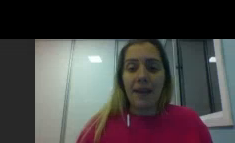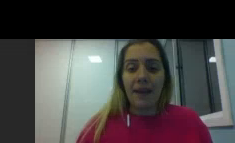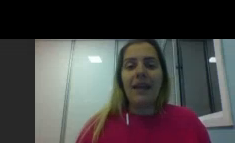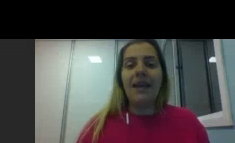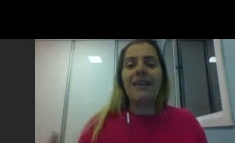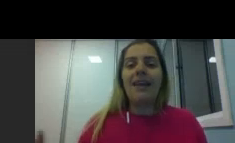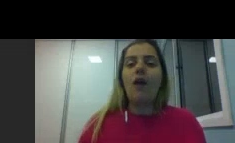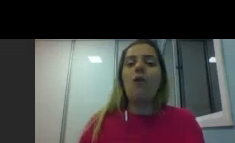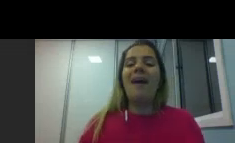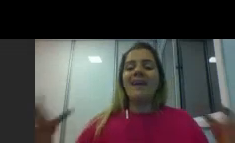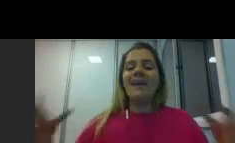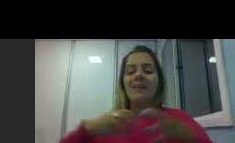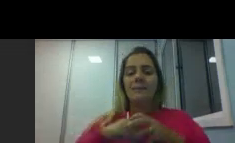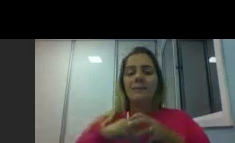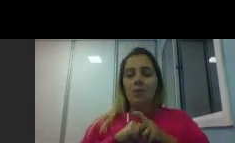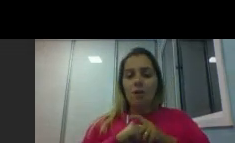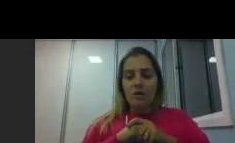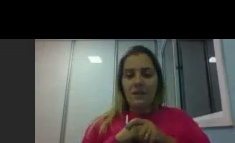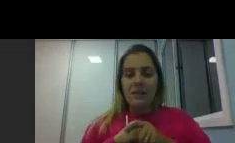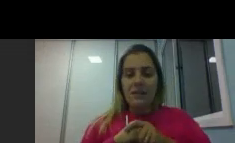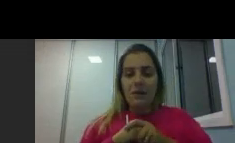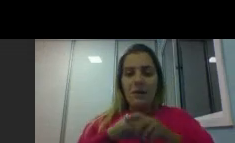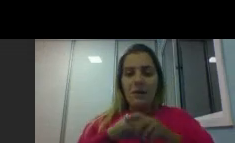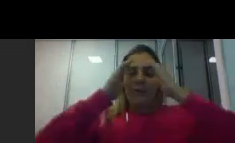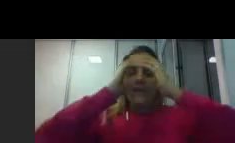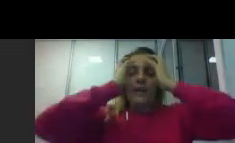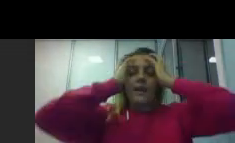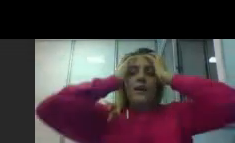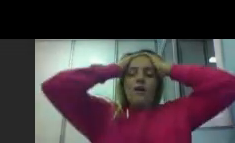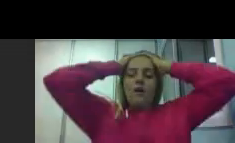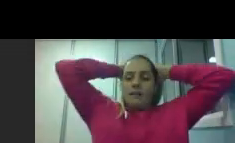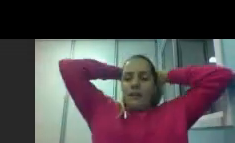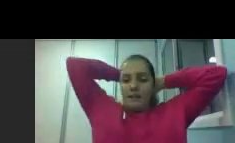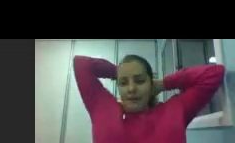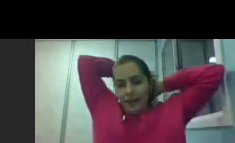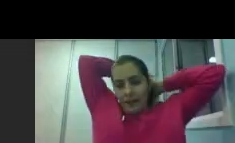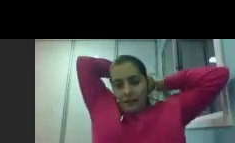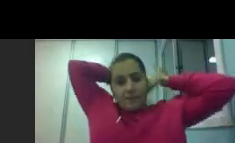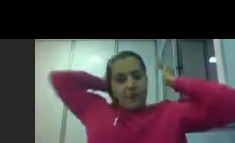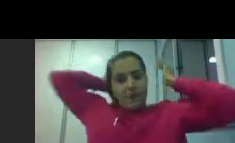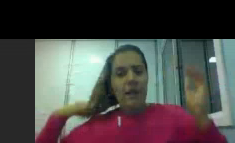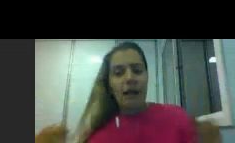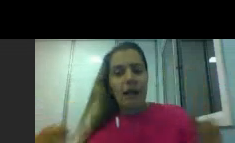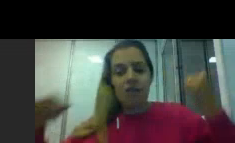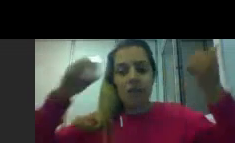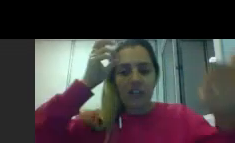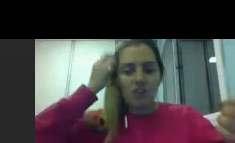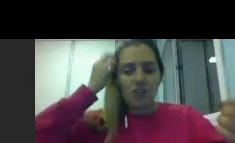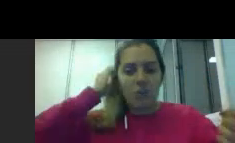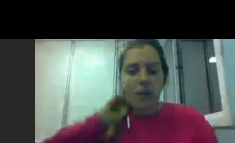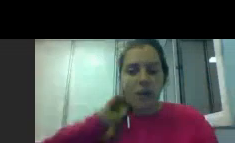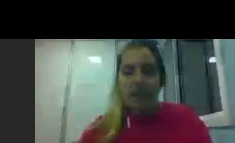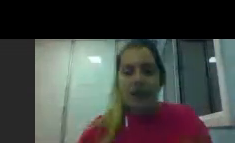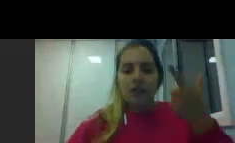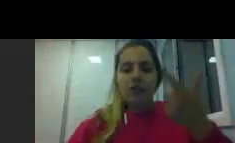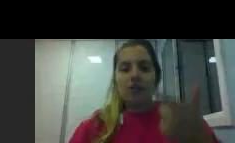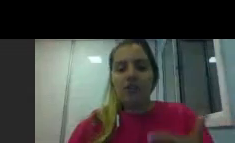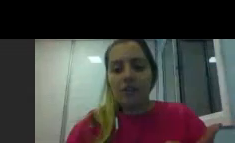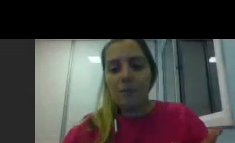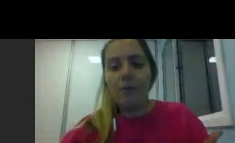tipo AB, ele é o receptor universal. Por quê? Ora, se ele tem aglutinogênio tipo